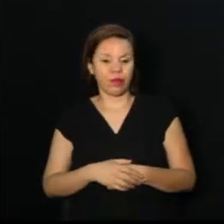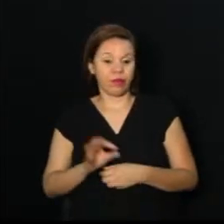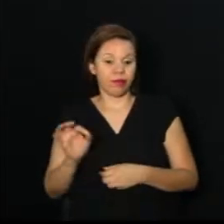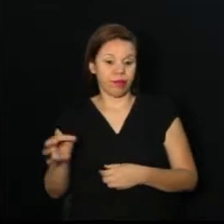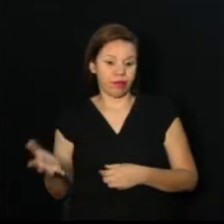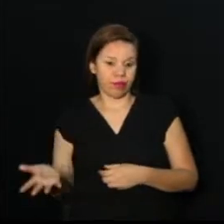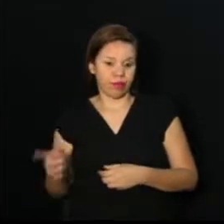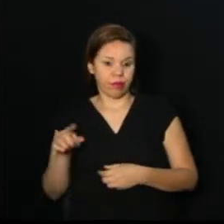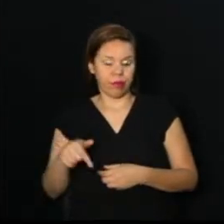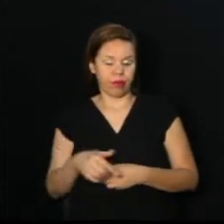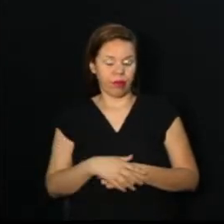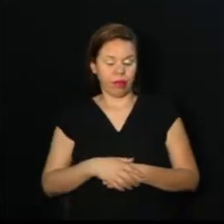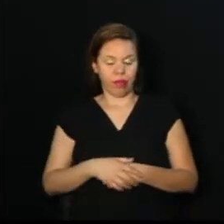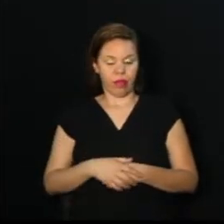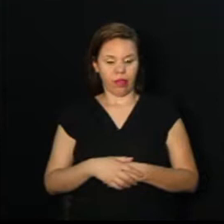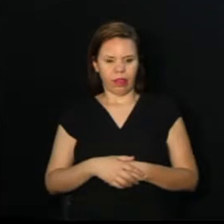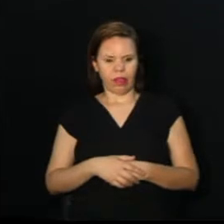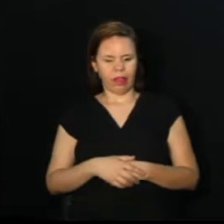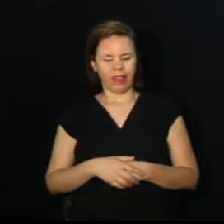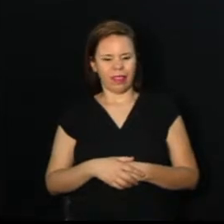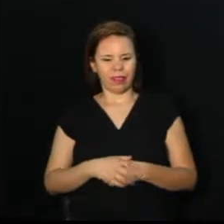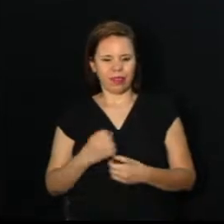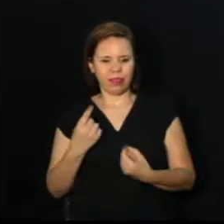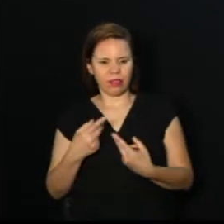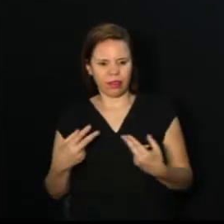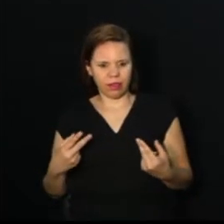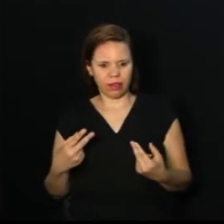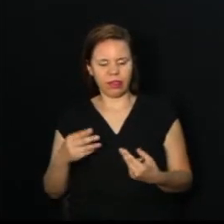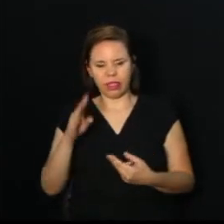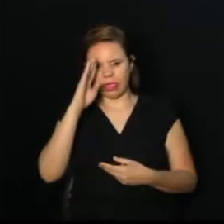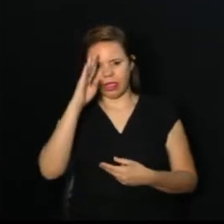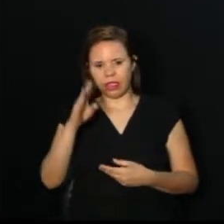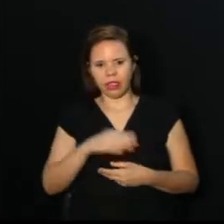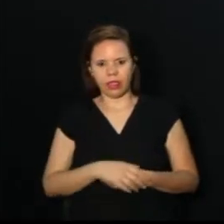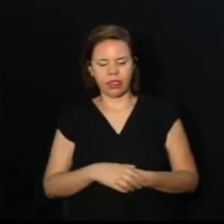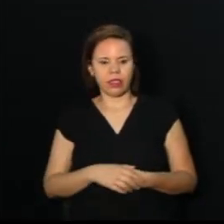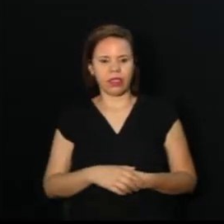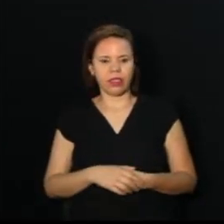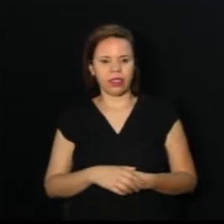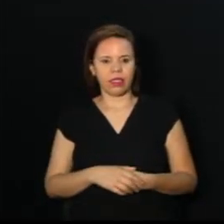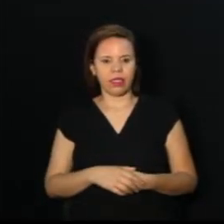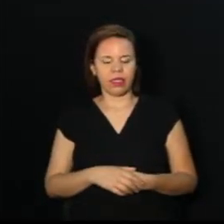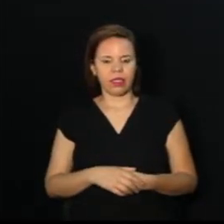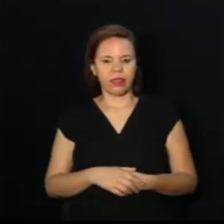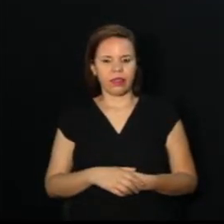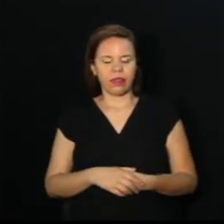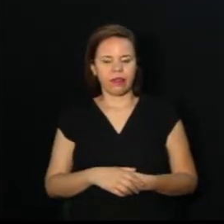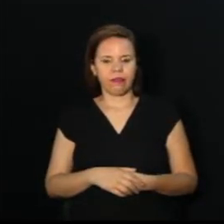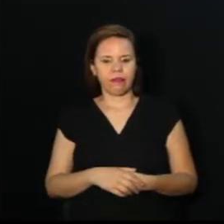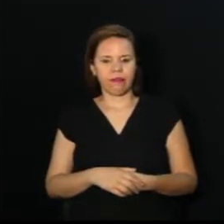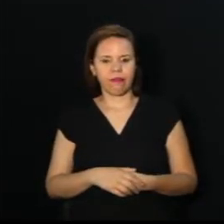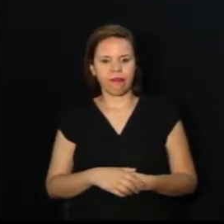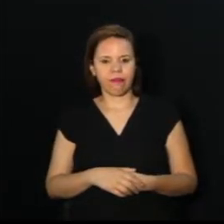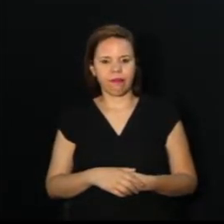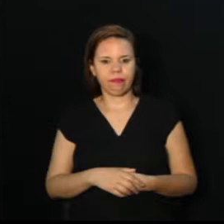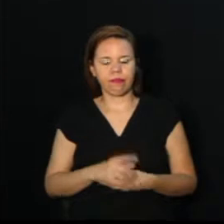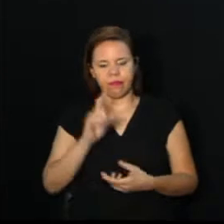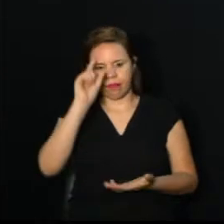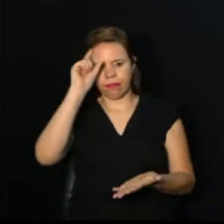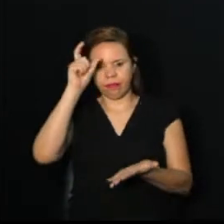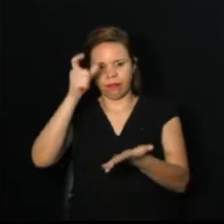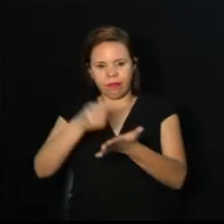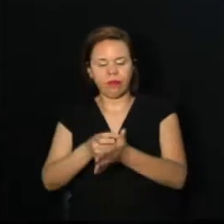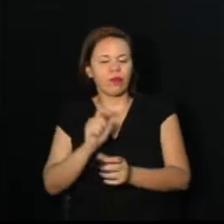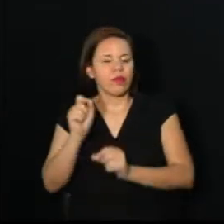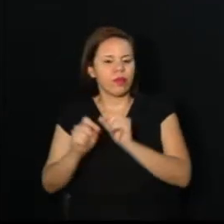Certo? Esse é um dos pontos principais. A dislexia é